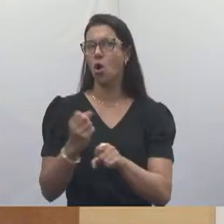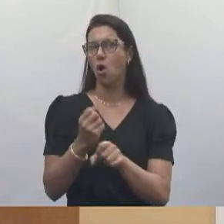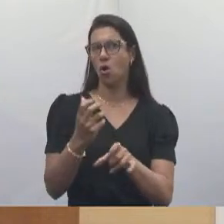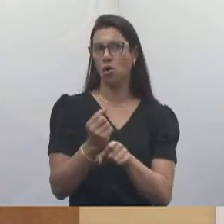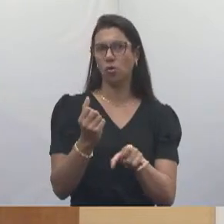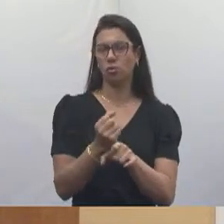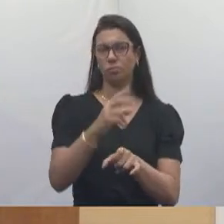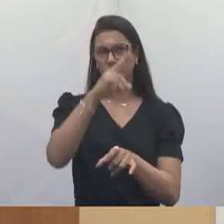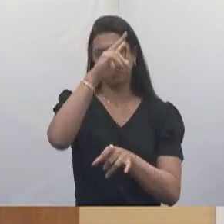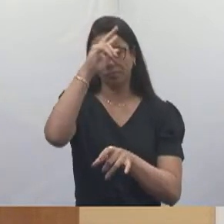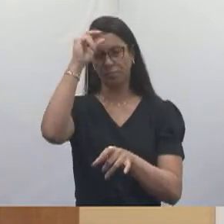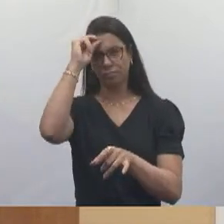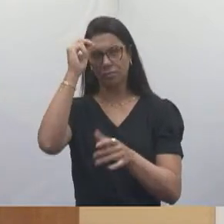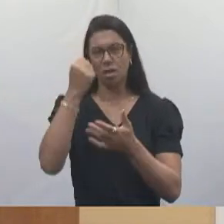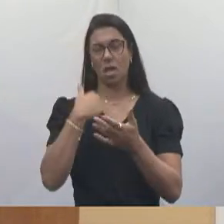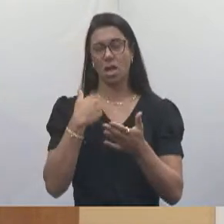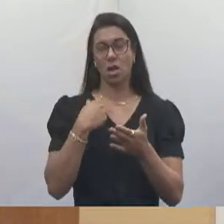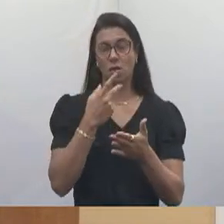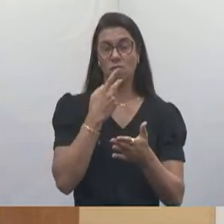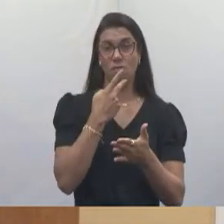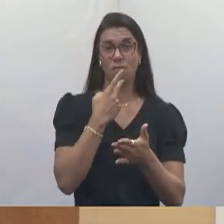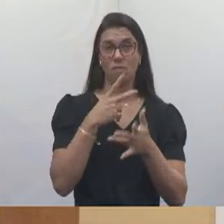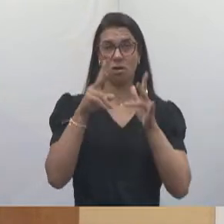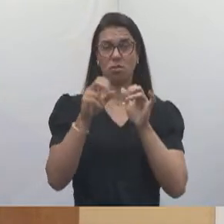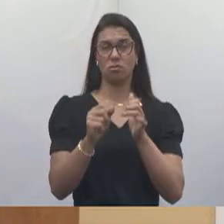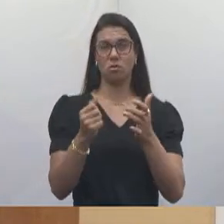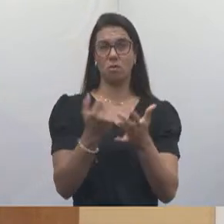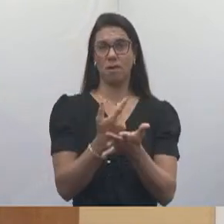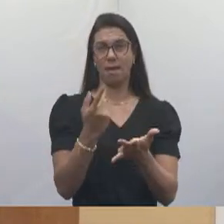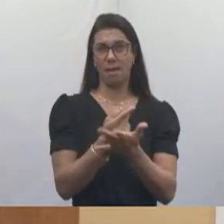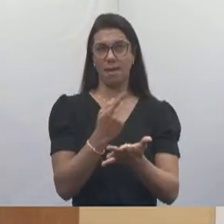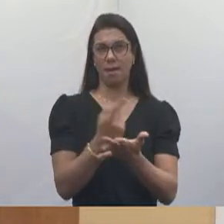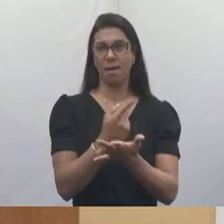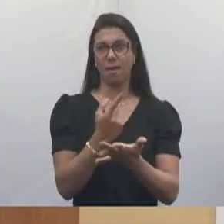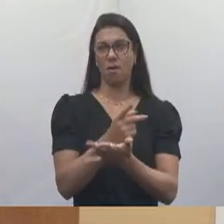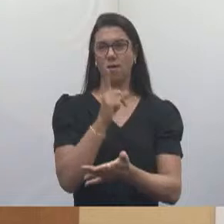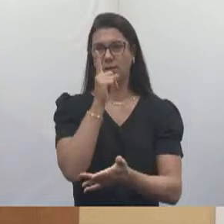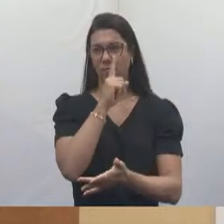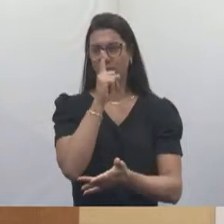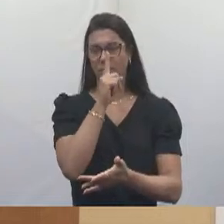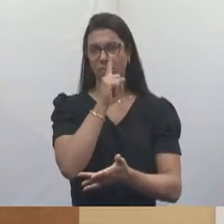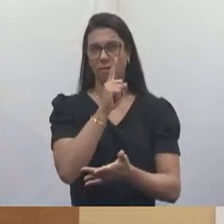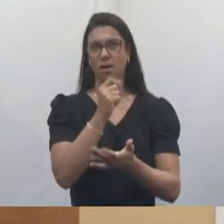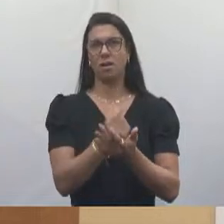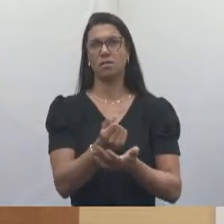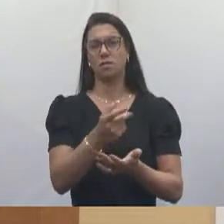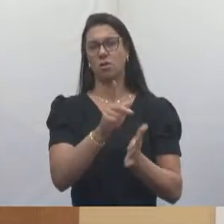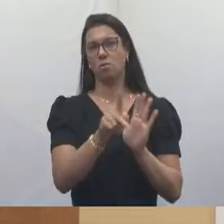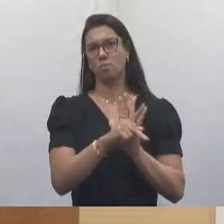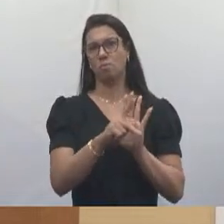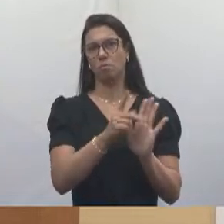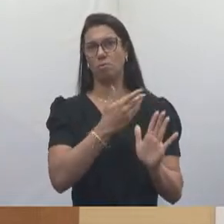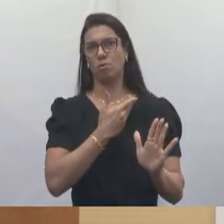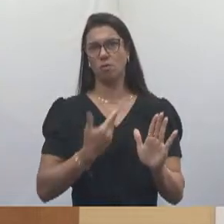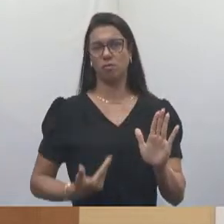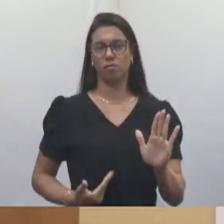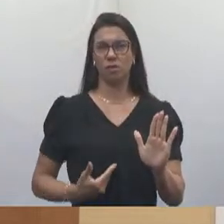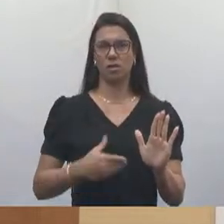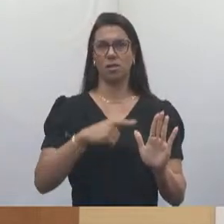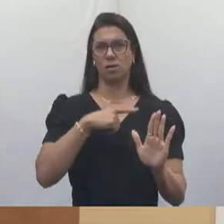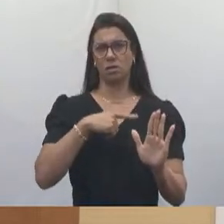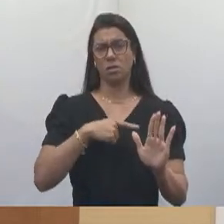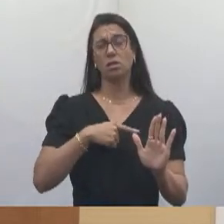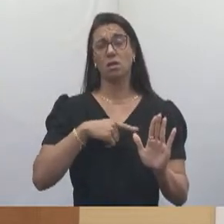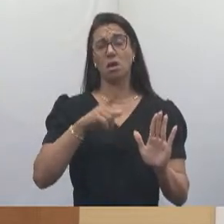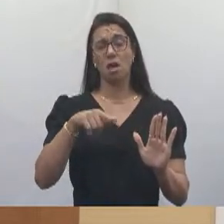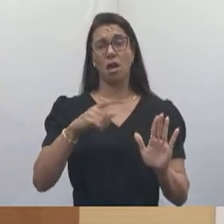os erros é muito fácil. Se eu quisesse apontar todos os erros e as falhas do governo, é facinho, facinho. Não é? Assim como vai mudar e vai